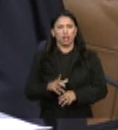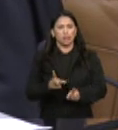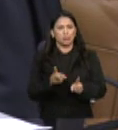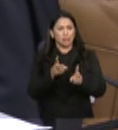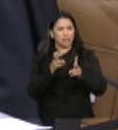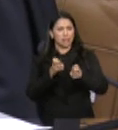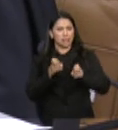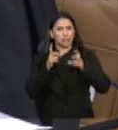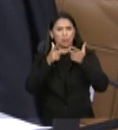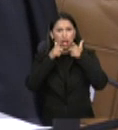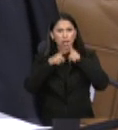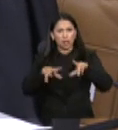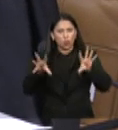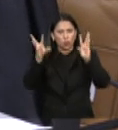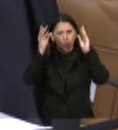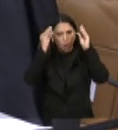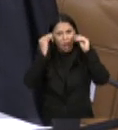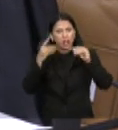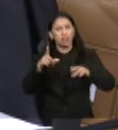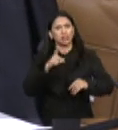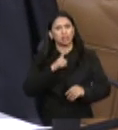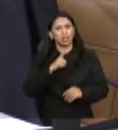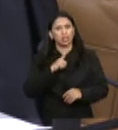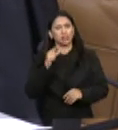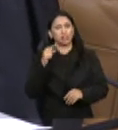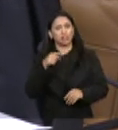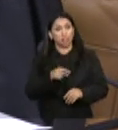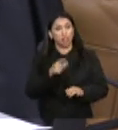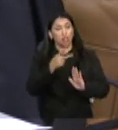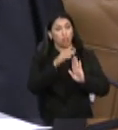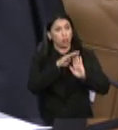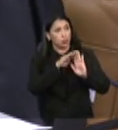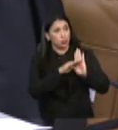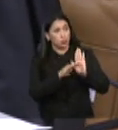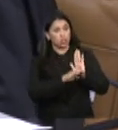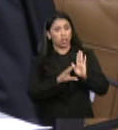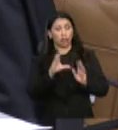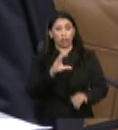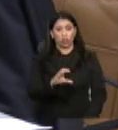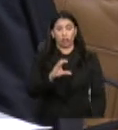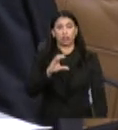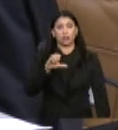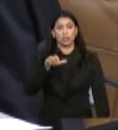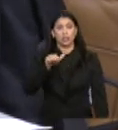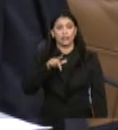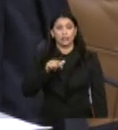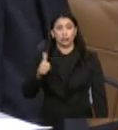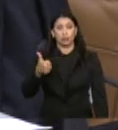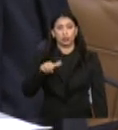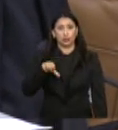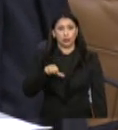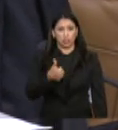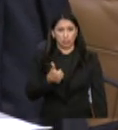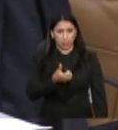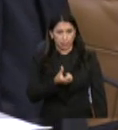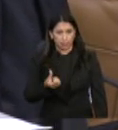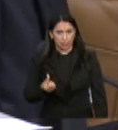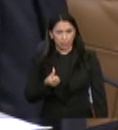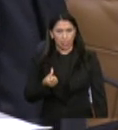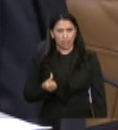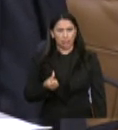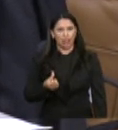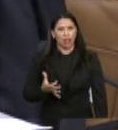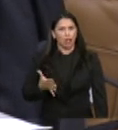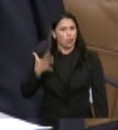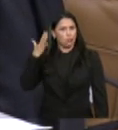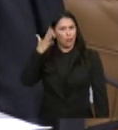o exercício retórico oco em torno do projeto do Código Civil de 1916 a sua eloquência